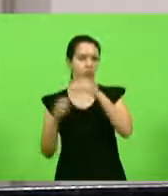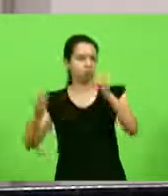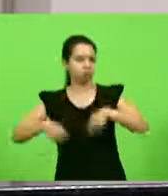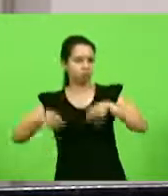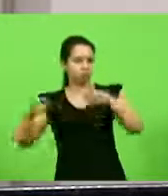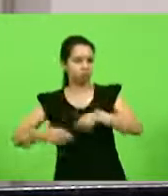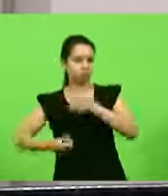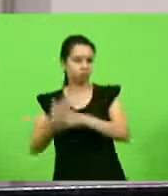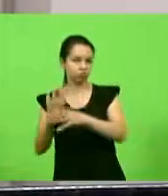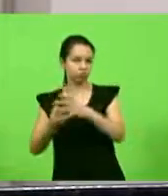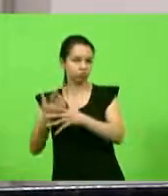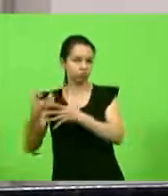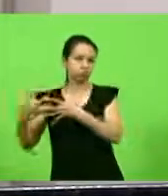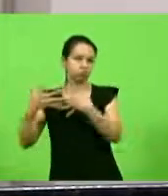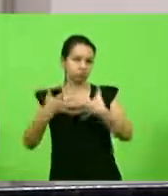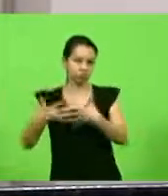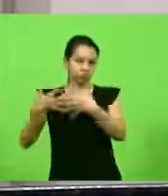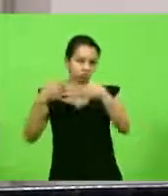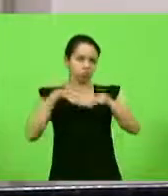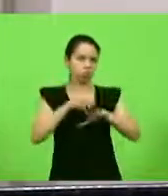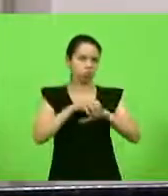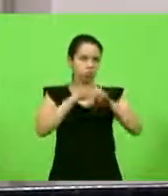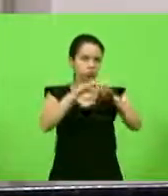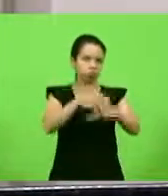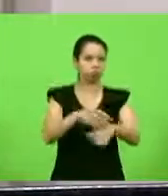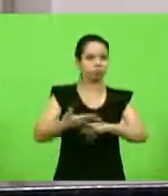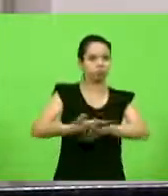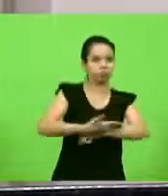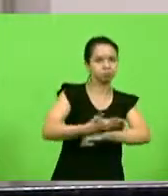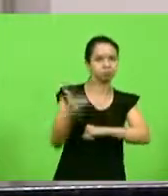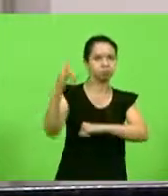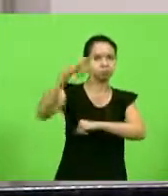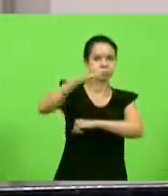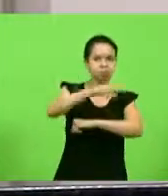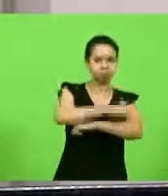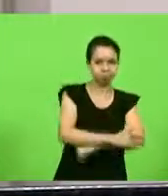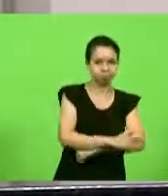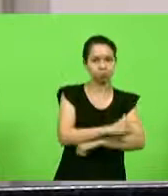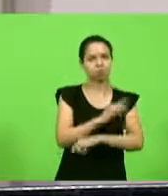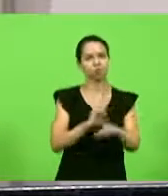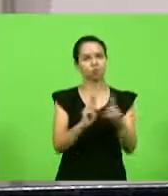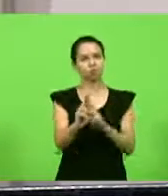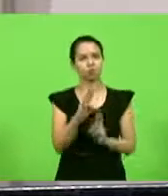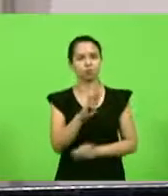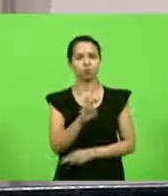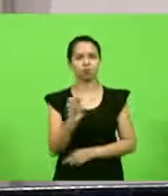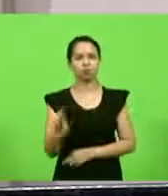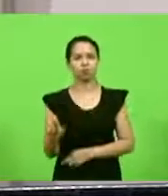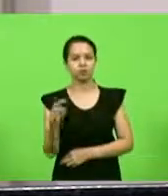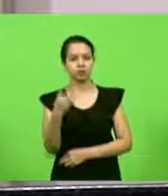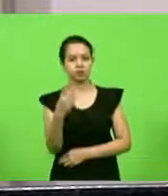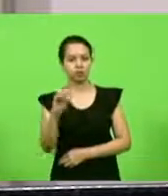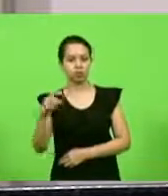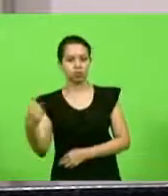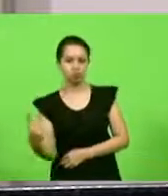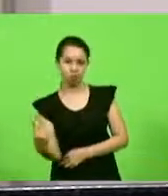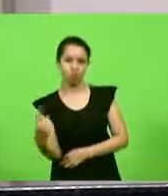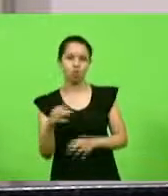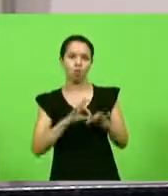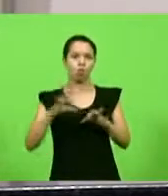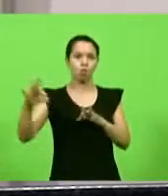escoar a produção até os portos, aeroportos, até a 101, que faz a ligação com o país inteiro, de forma